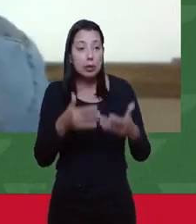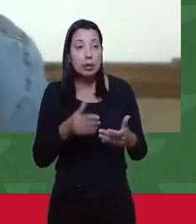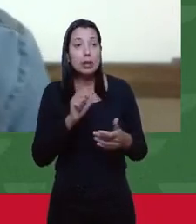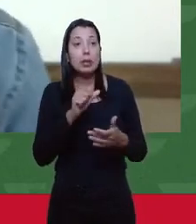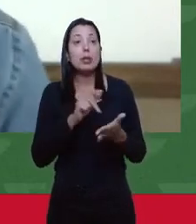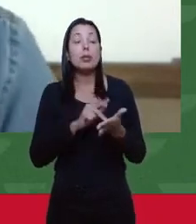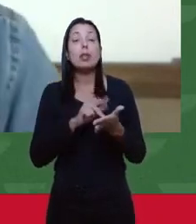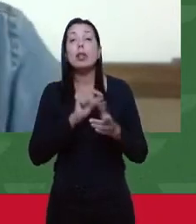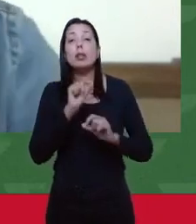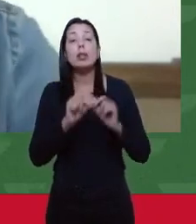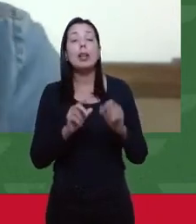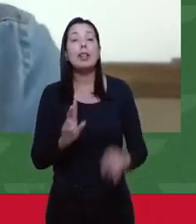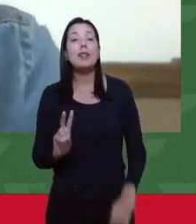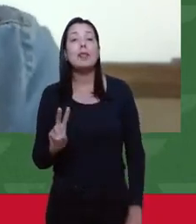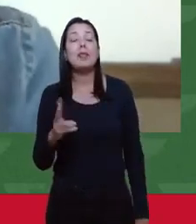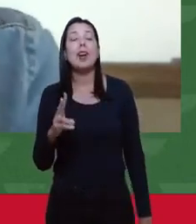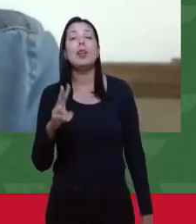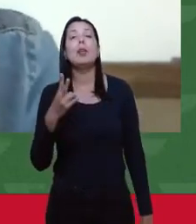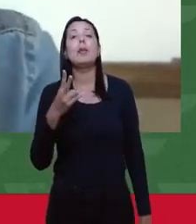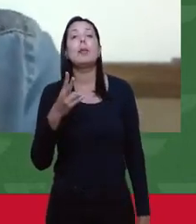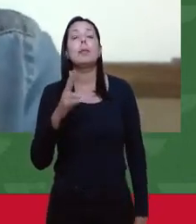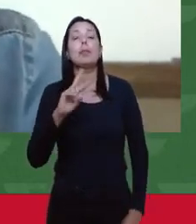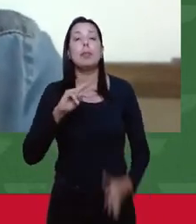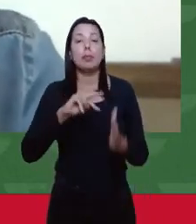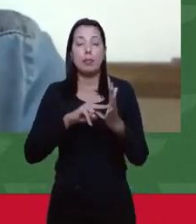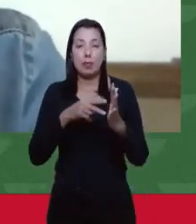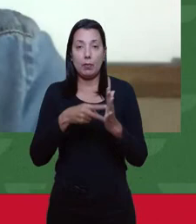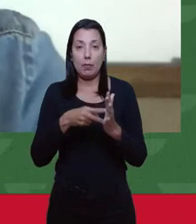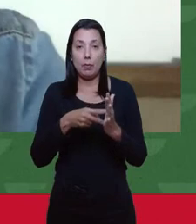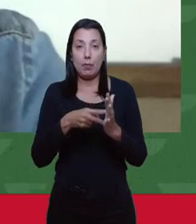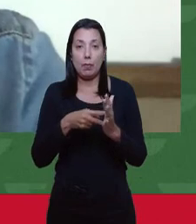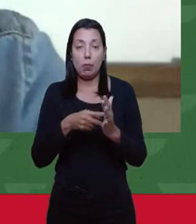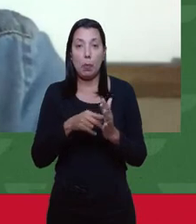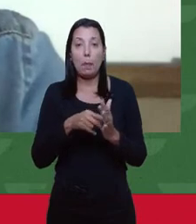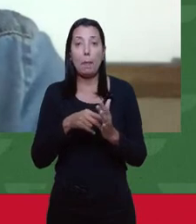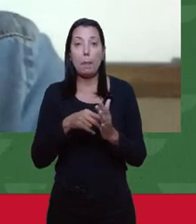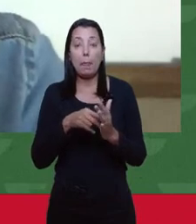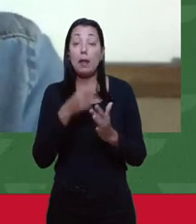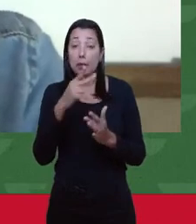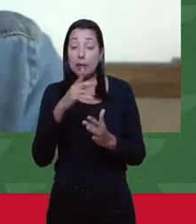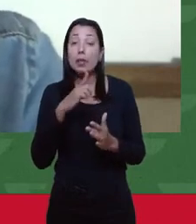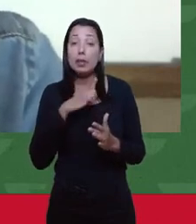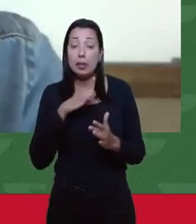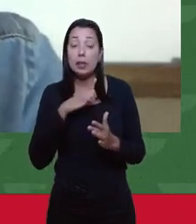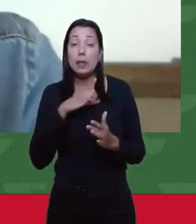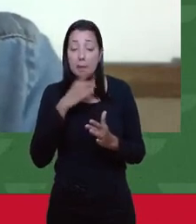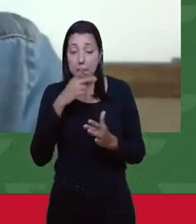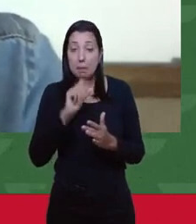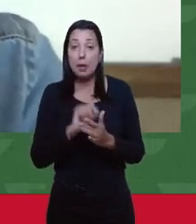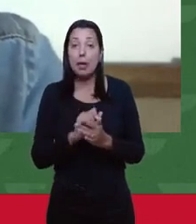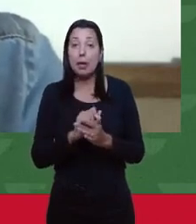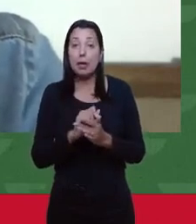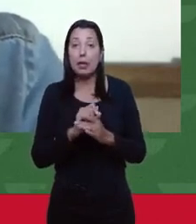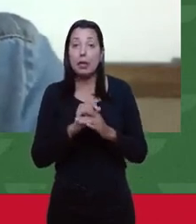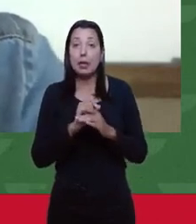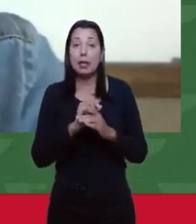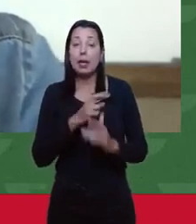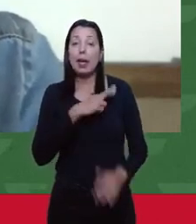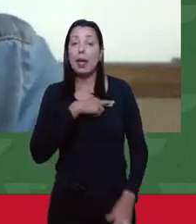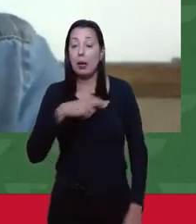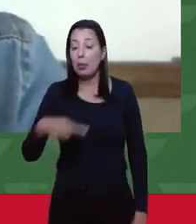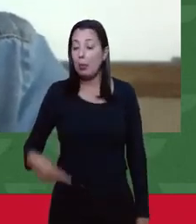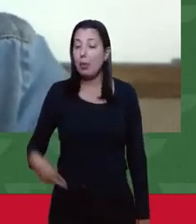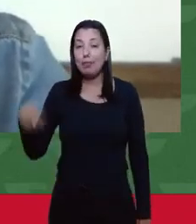assim do valor muito significativo, Maria do Rosário, que você tem para a República